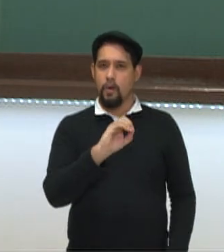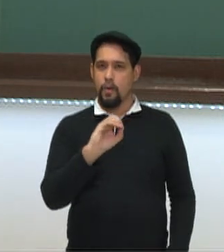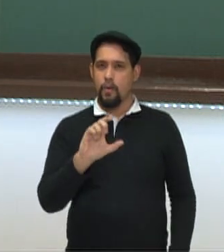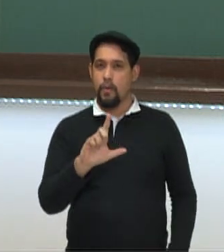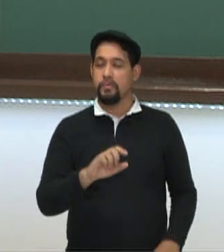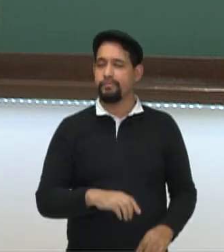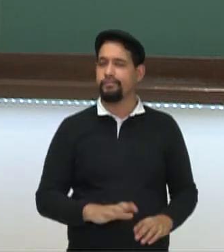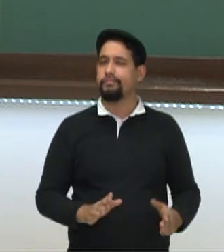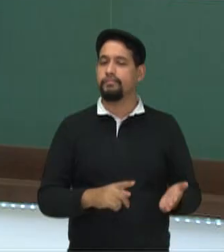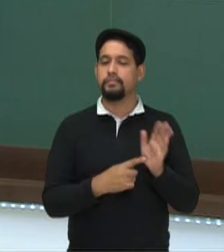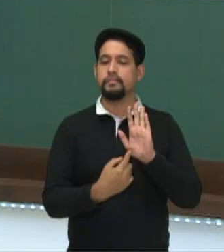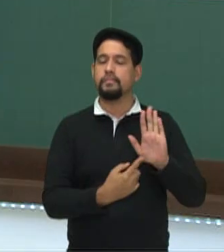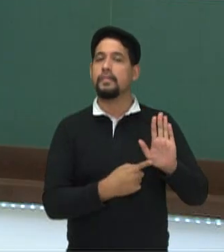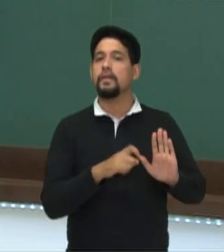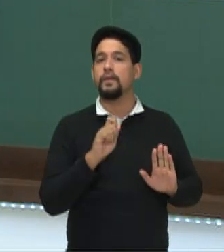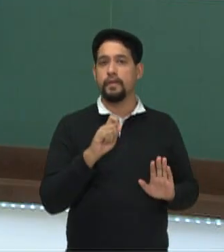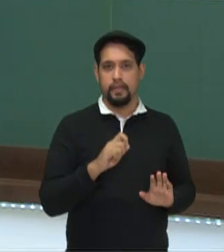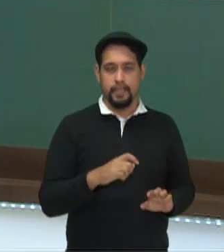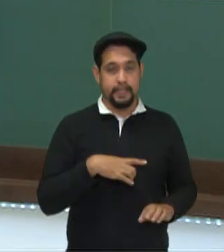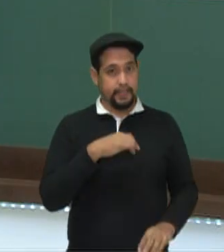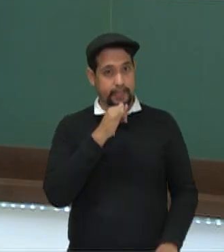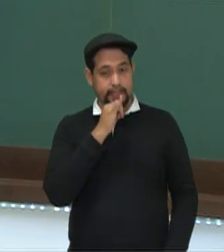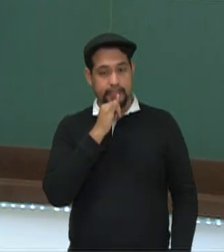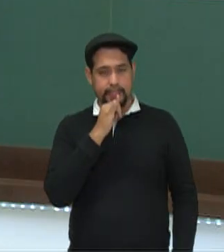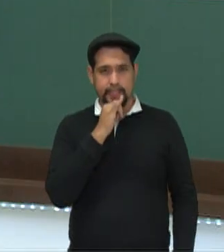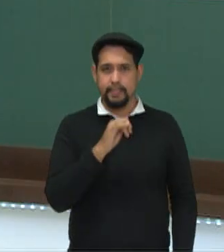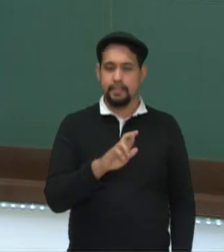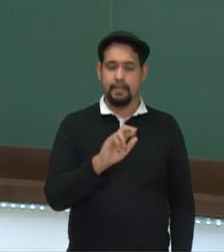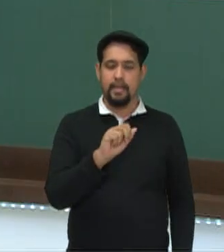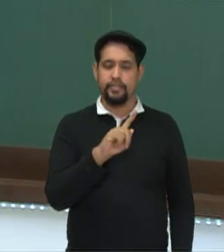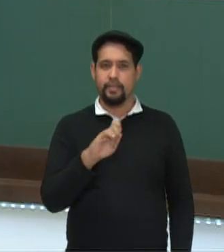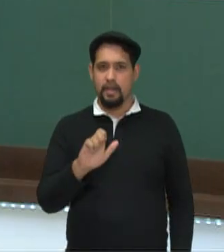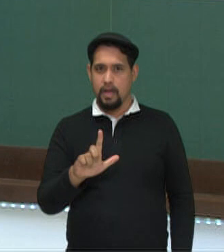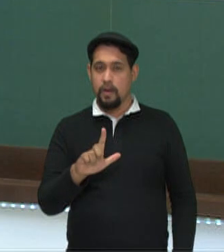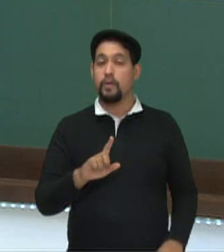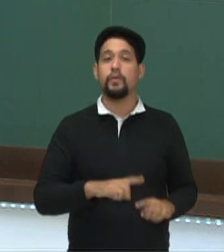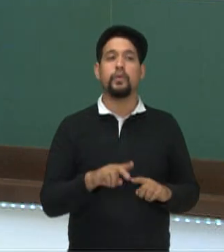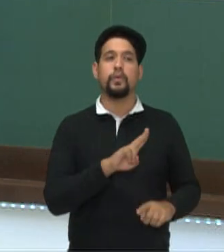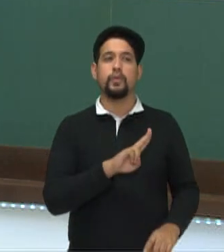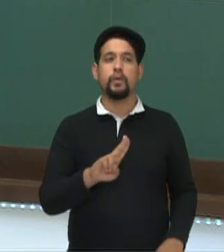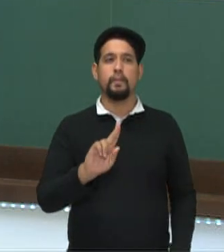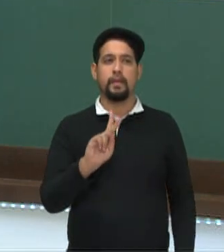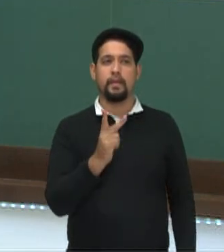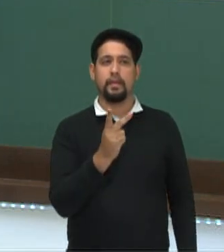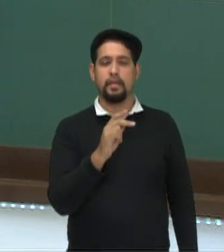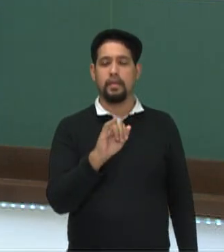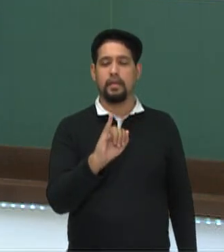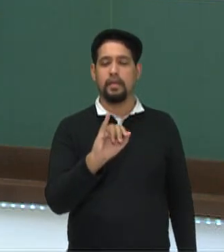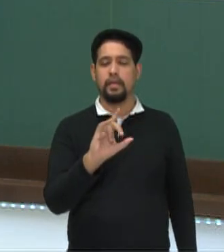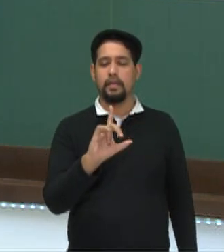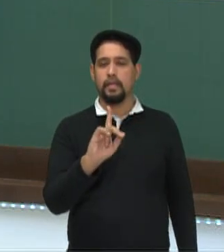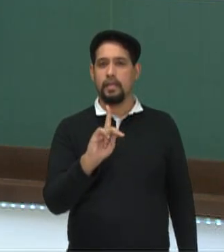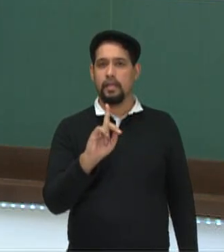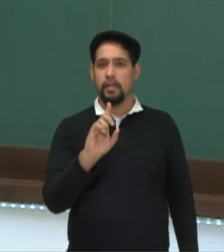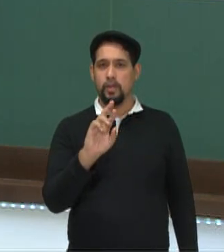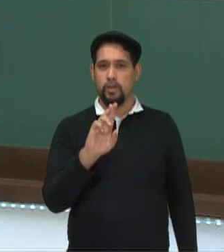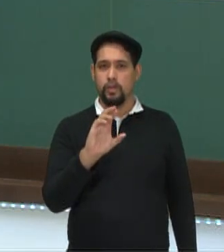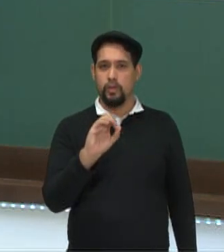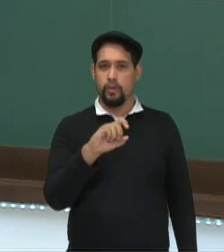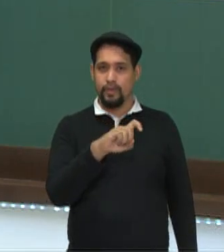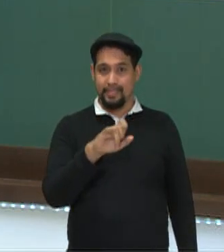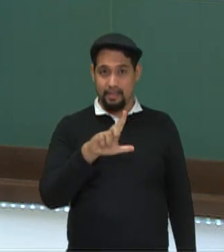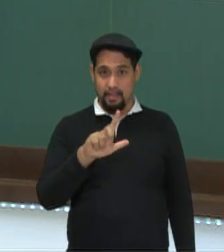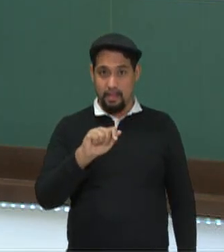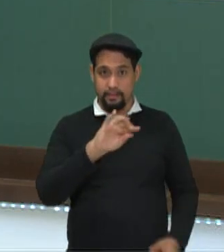A presença deste radical, denominado hidroxila, o OH, ligado a